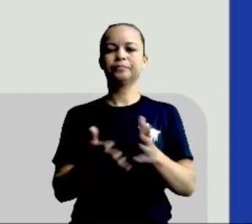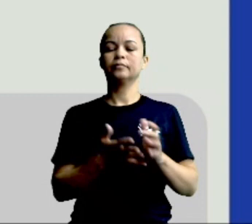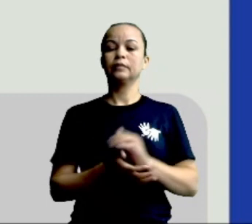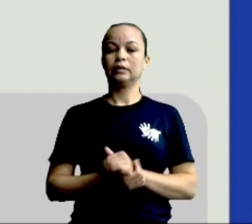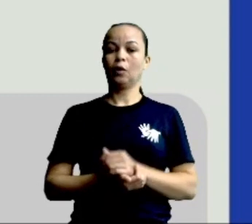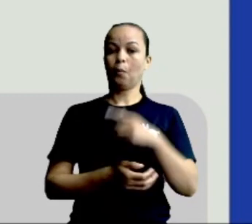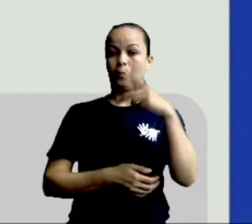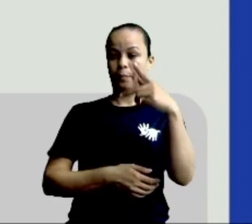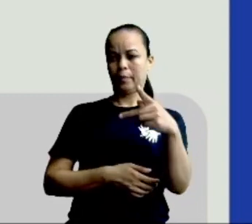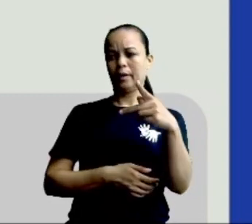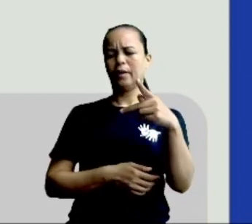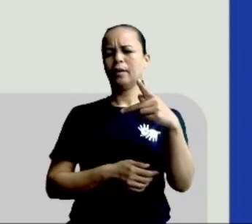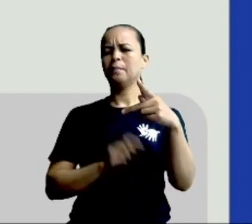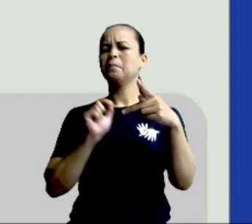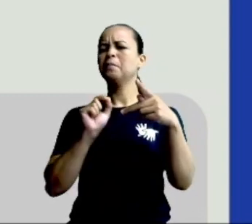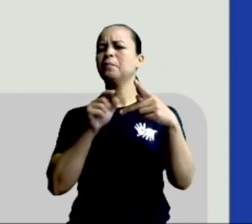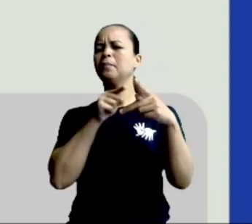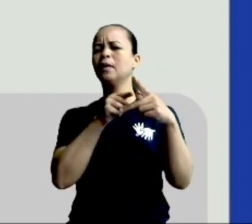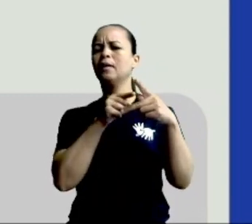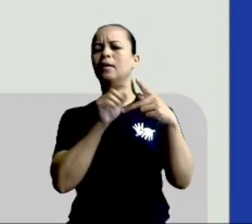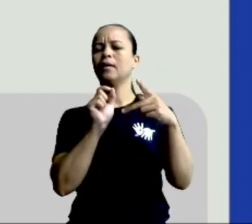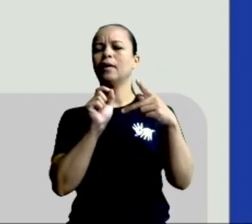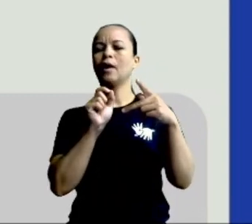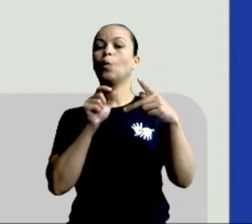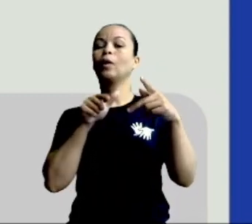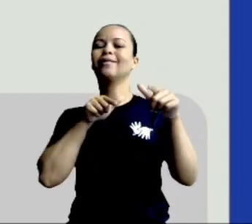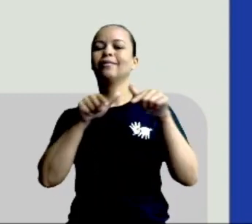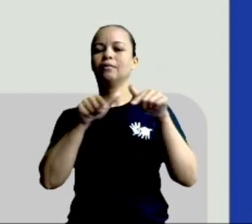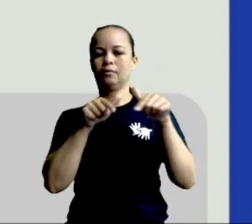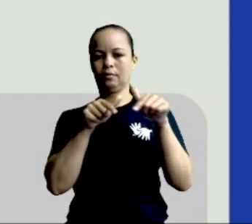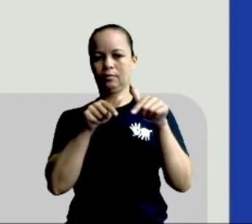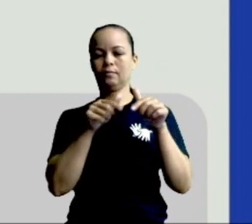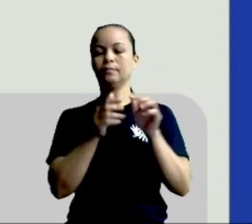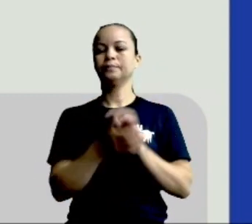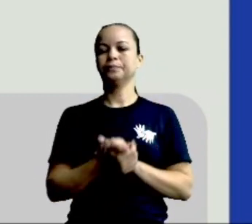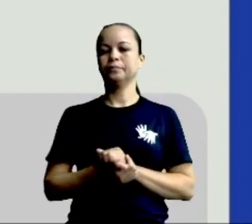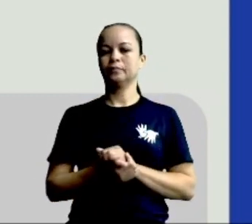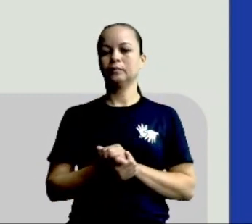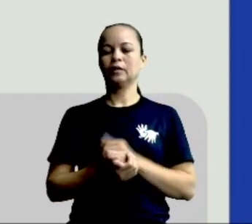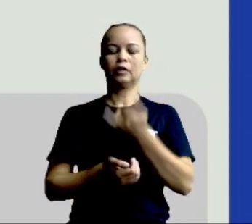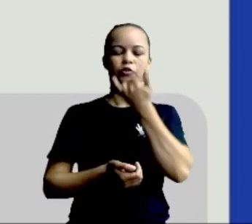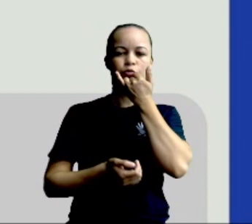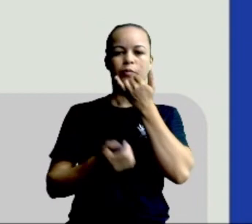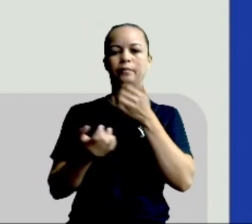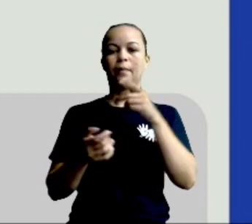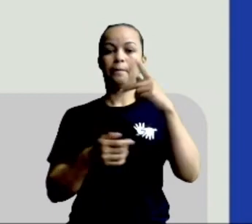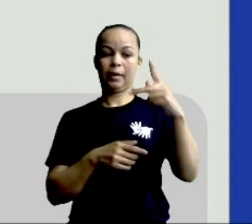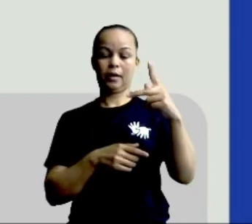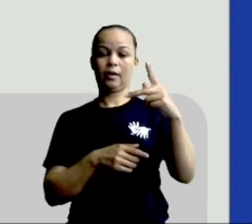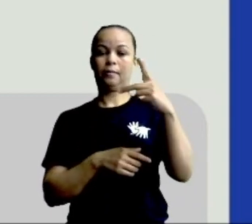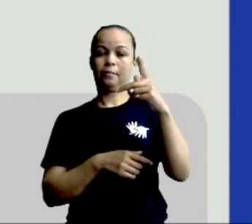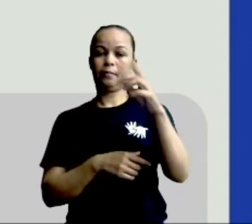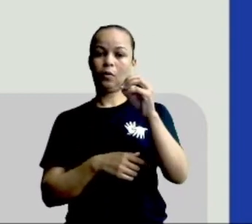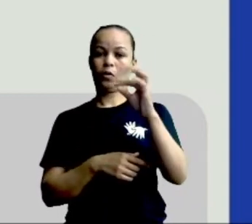P. Quem é P, professor? P é o trabalho, tá? Aliás, desculpa, P é a potência, esse T é